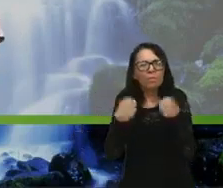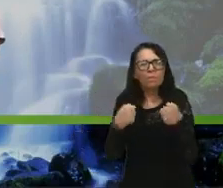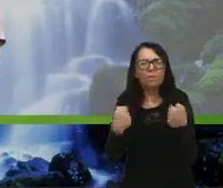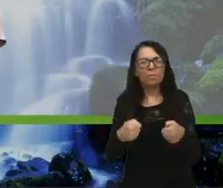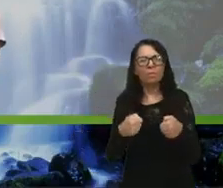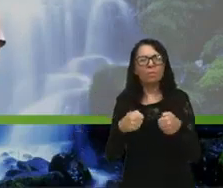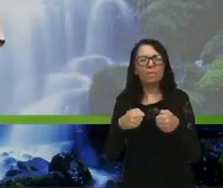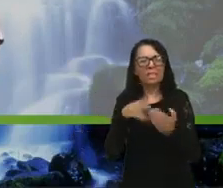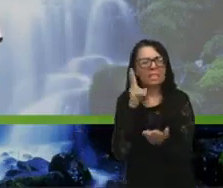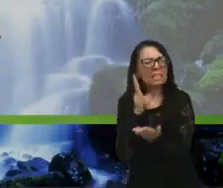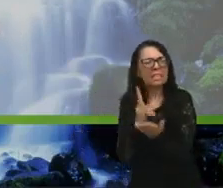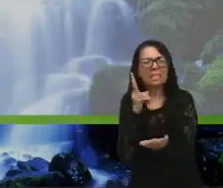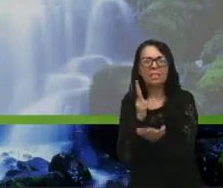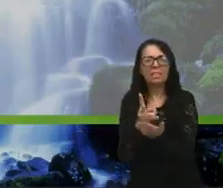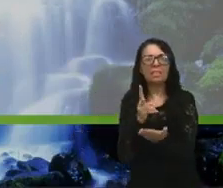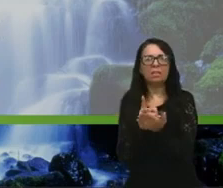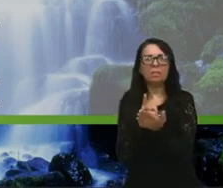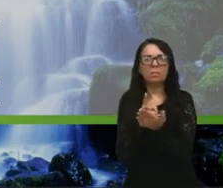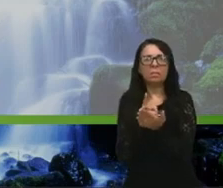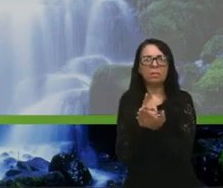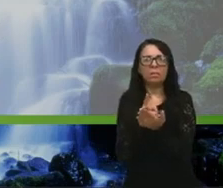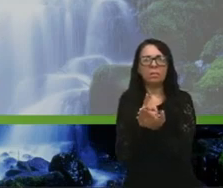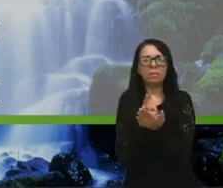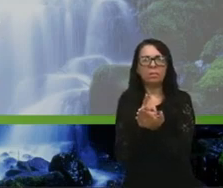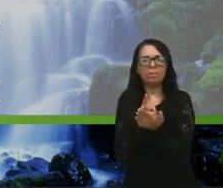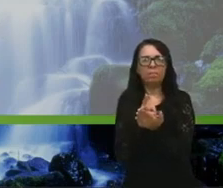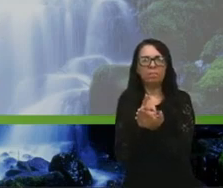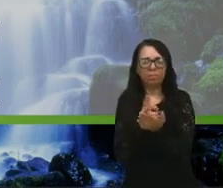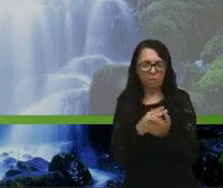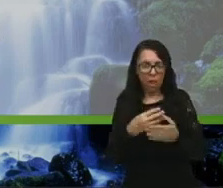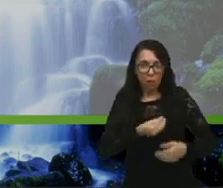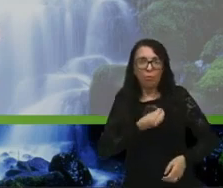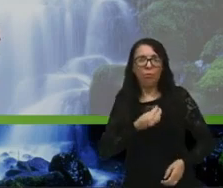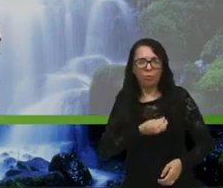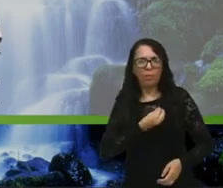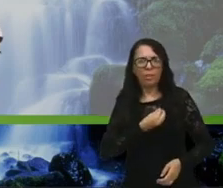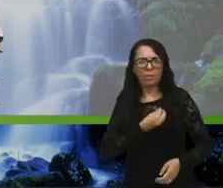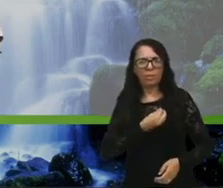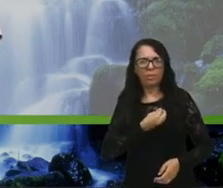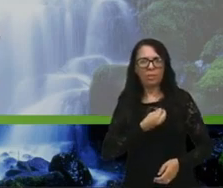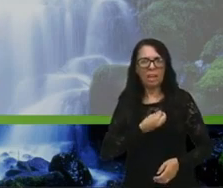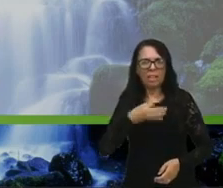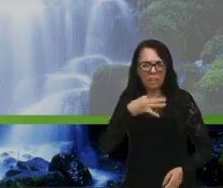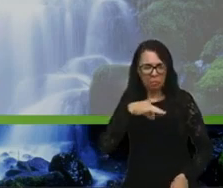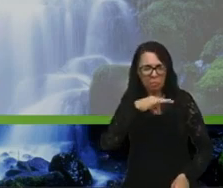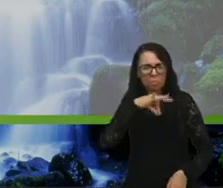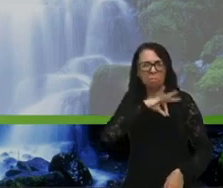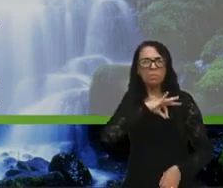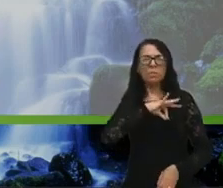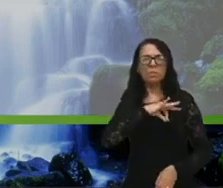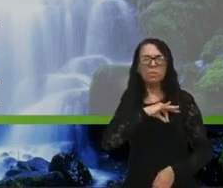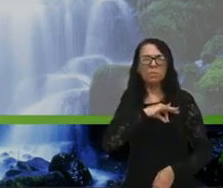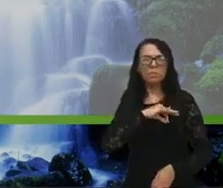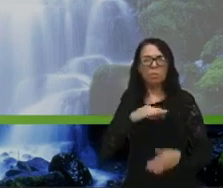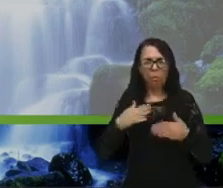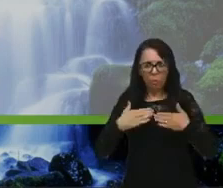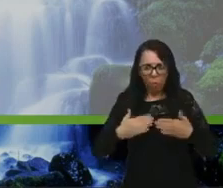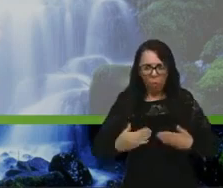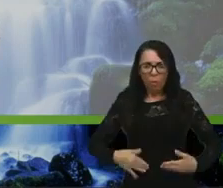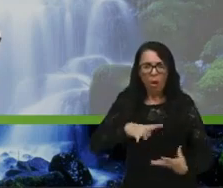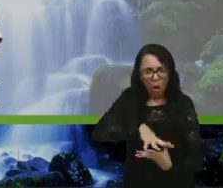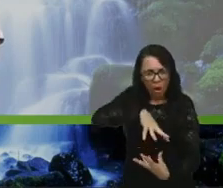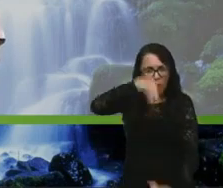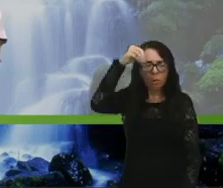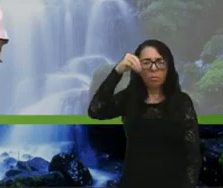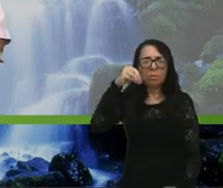a alma e o espírito. Envolve todo o nosso ser. E a espiritualidade é a experiência da